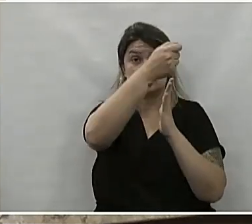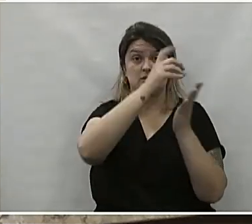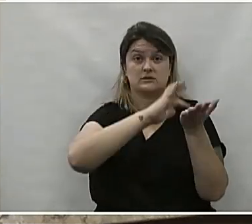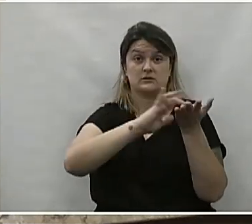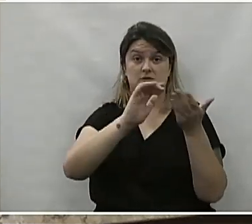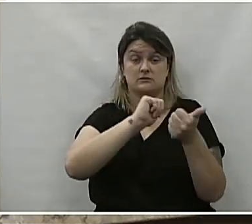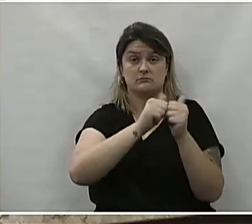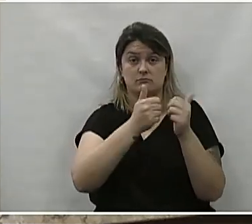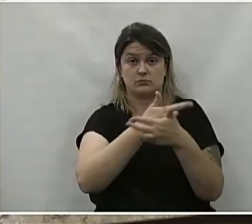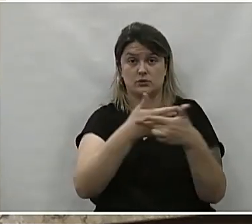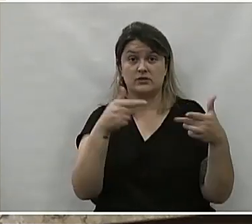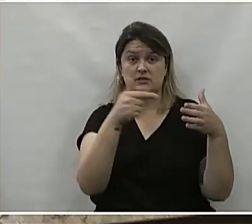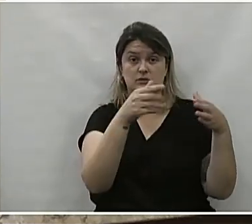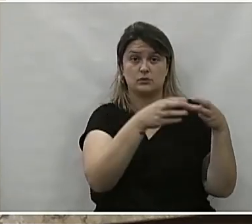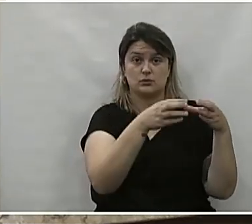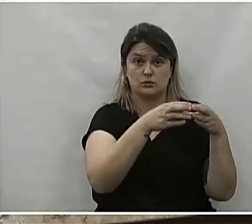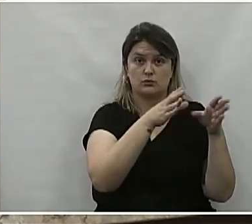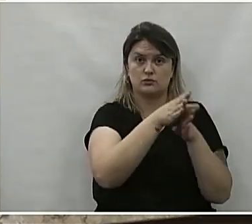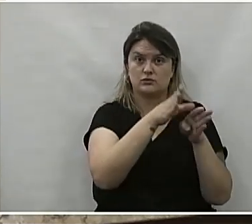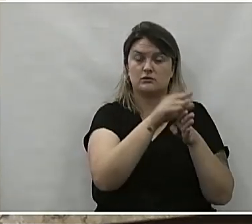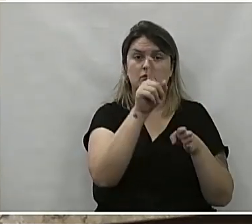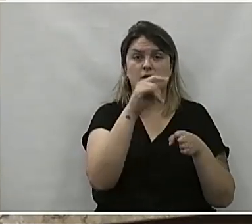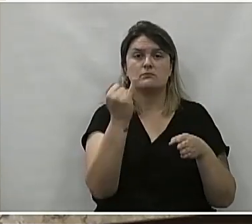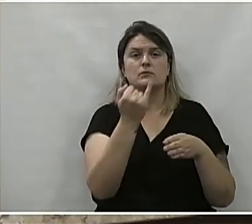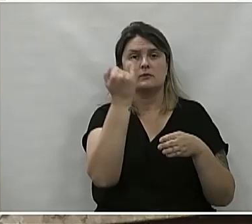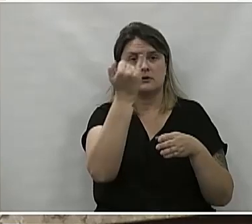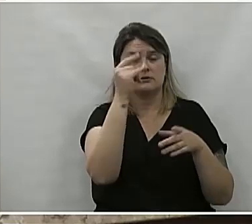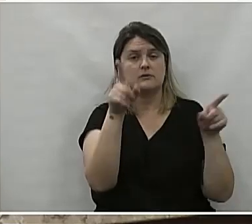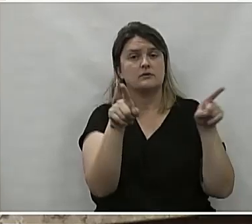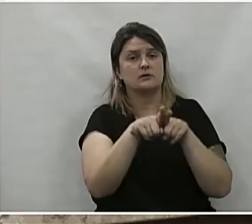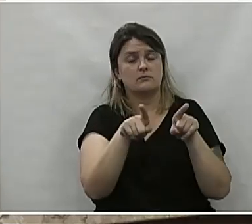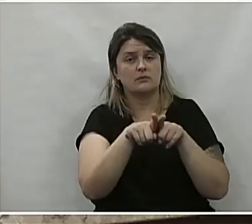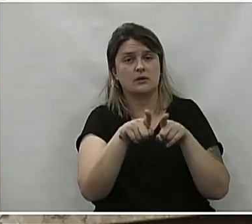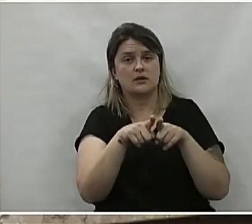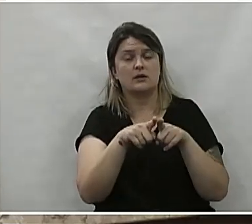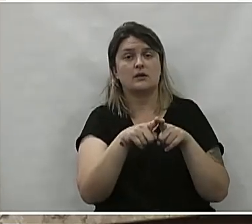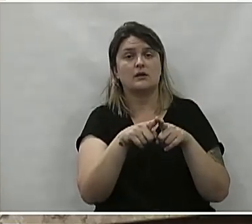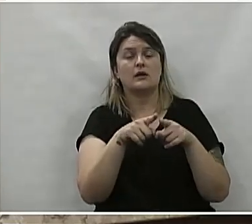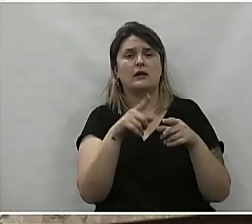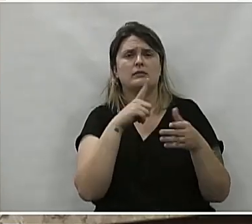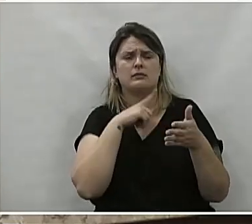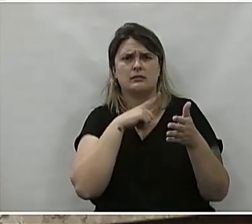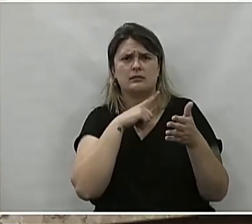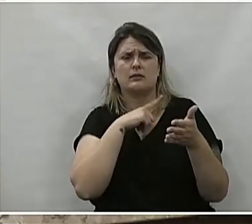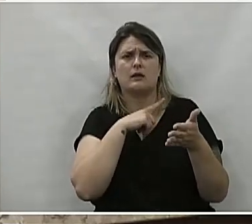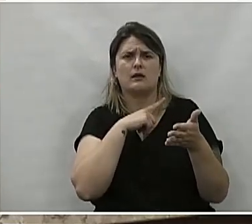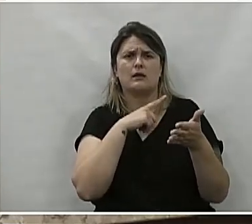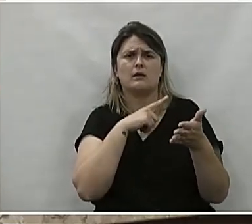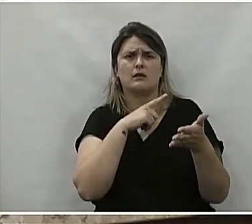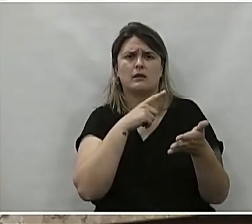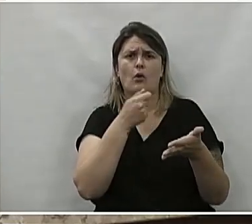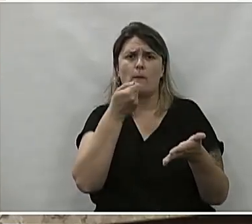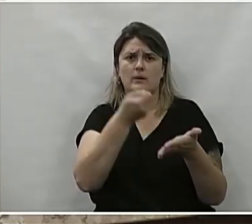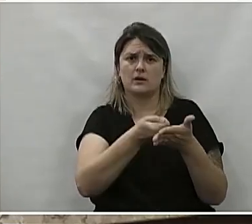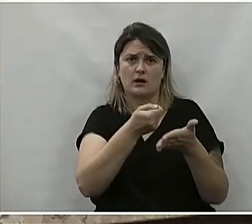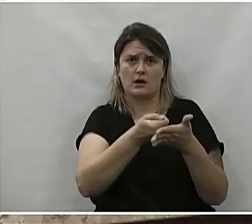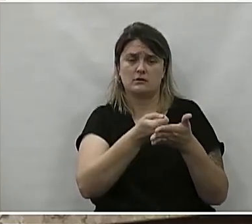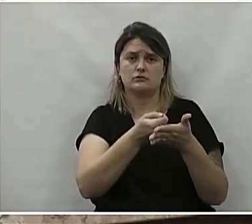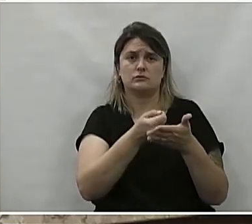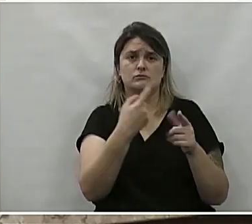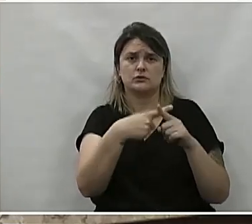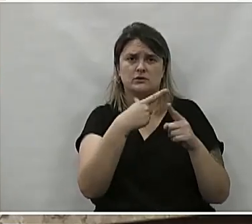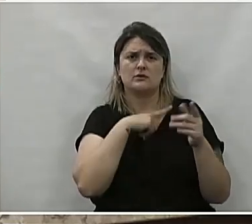conselho É muito importante Para isso E também Hoje em dia É uma obrigatoriedade Por parte do